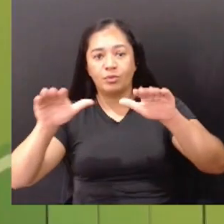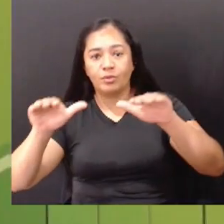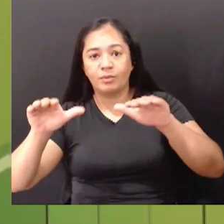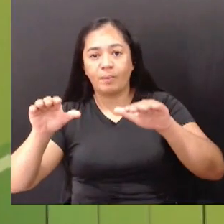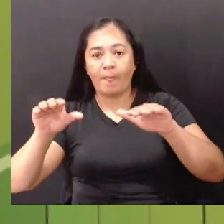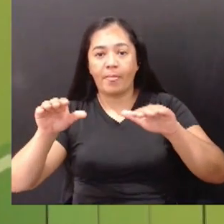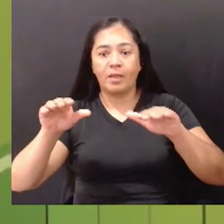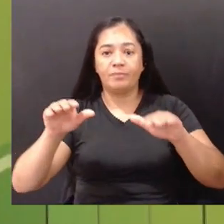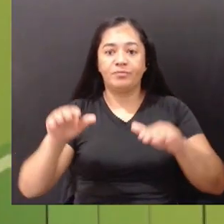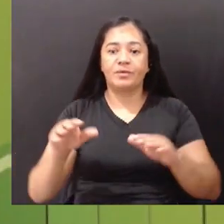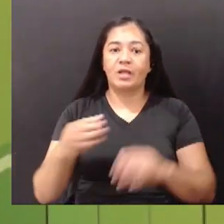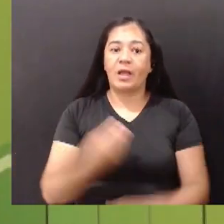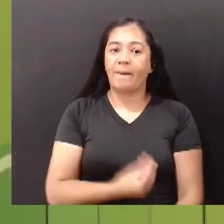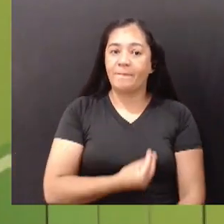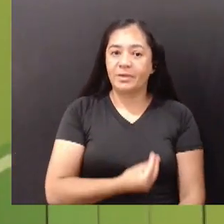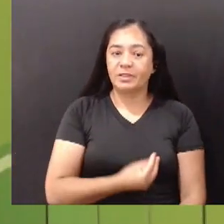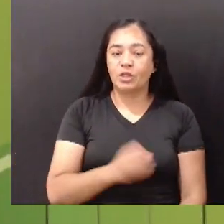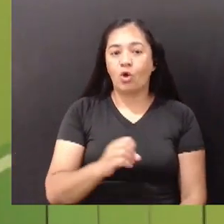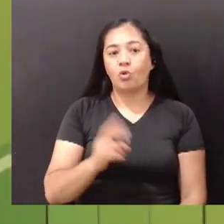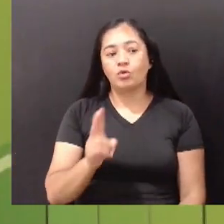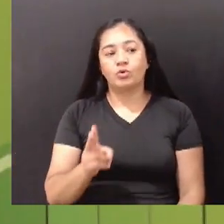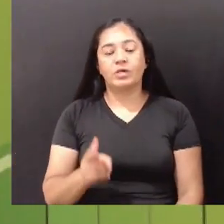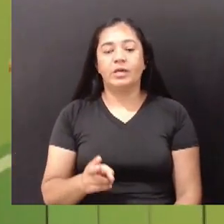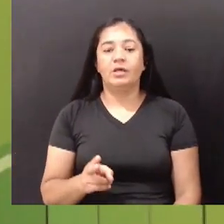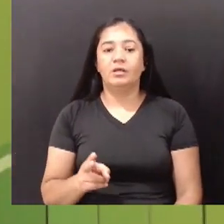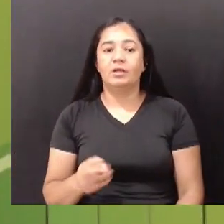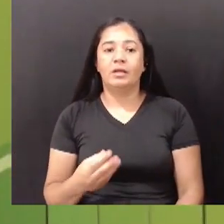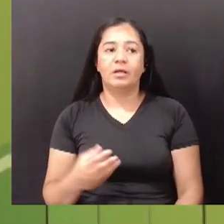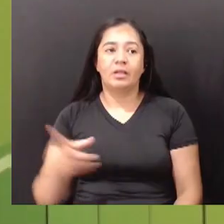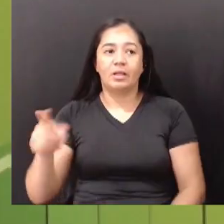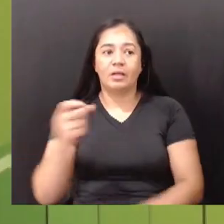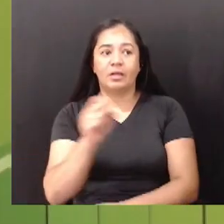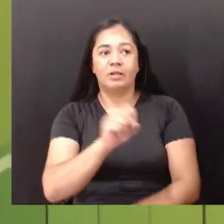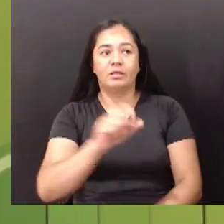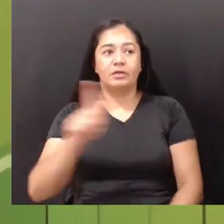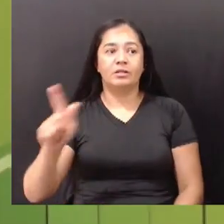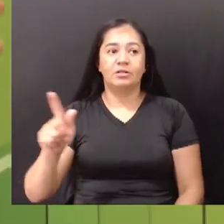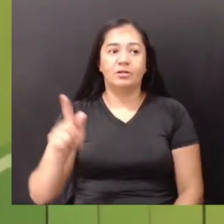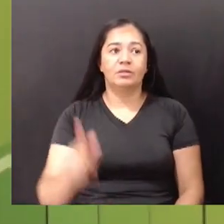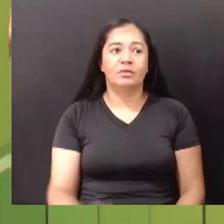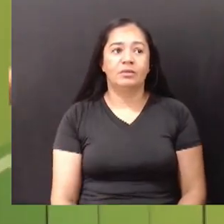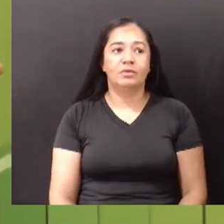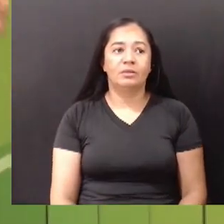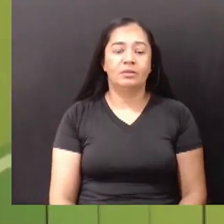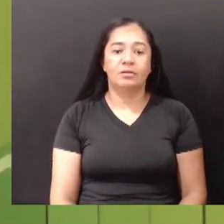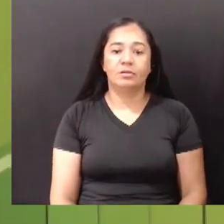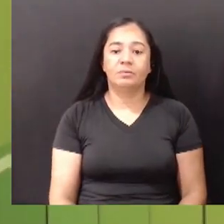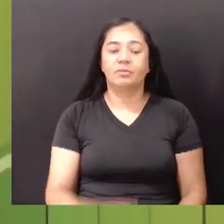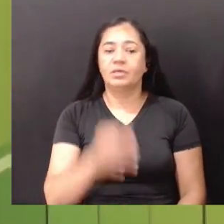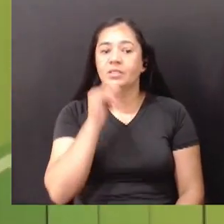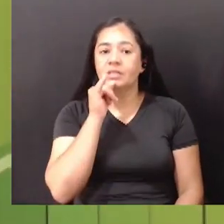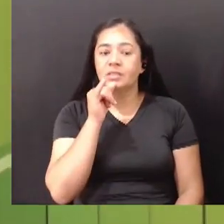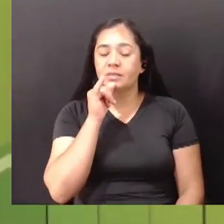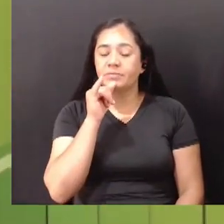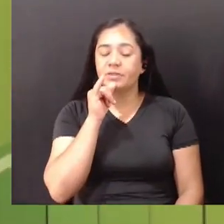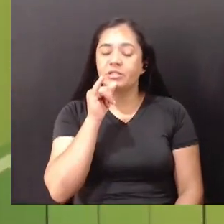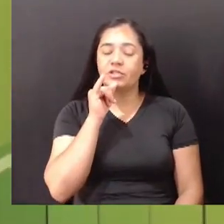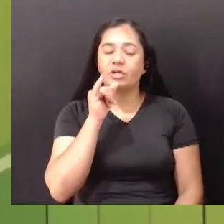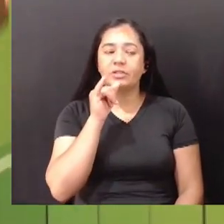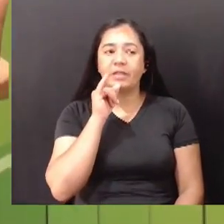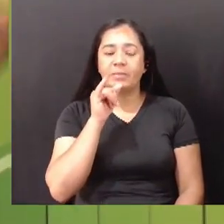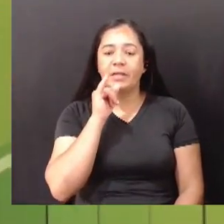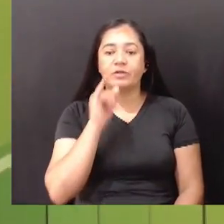que estão ou estiveram em algum momento presentes na mata. Significa que quando há, por